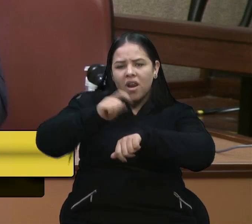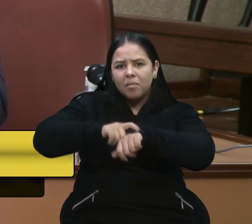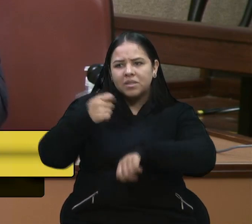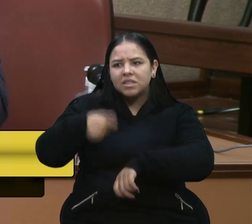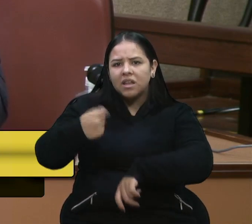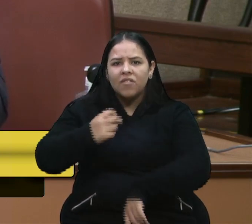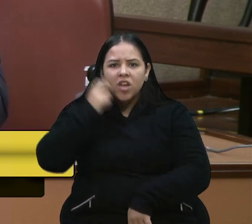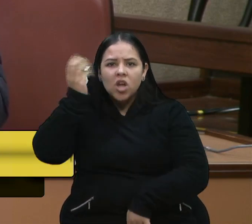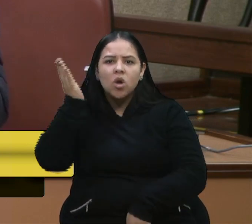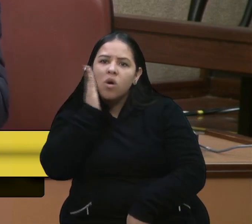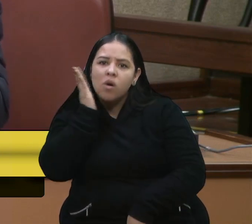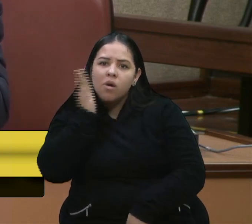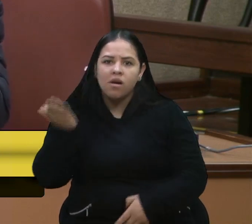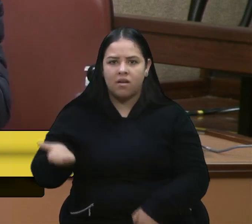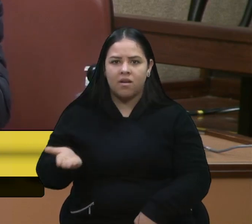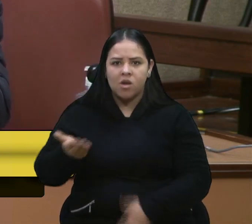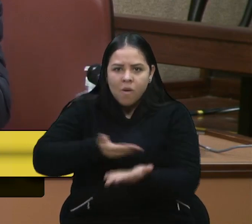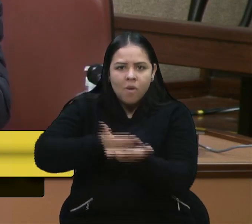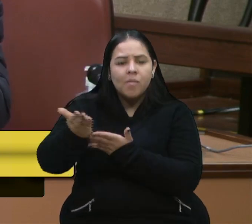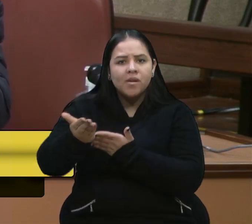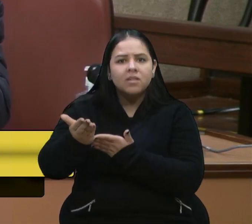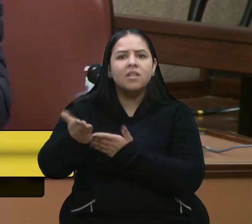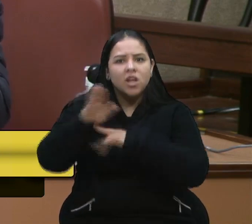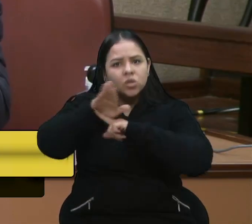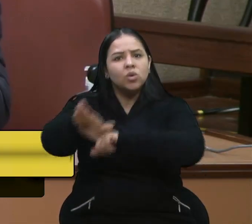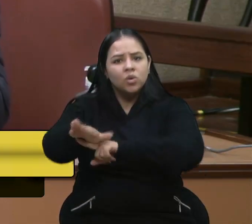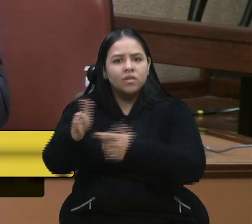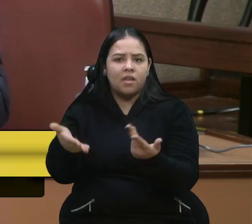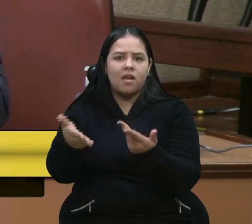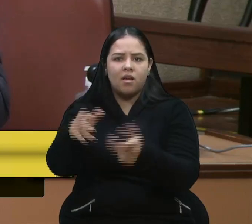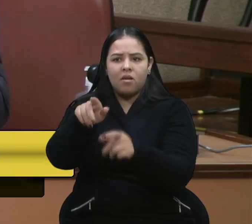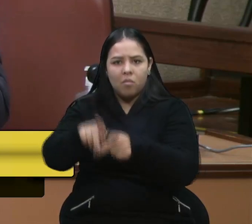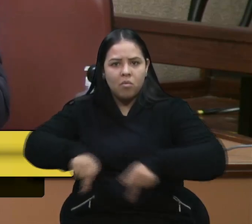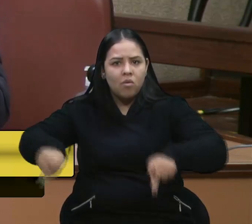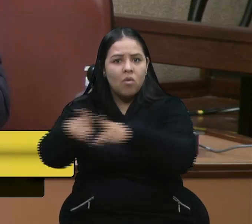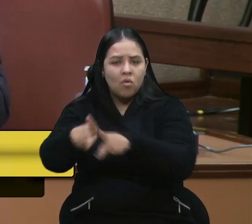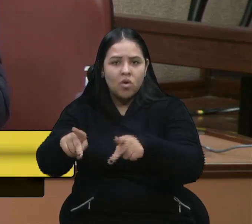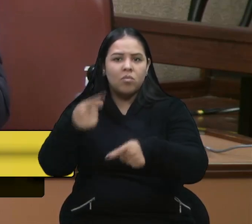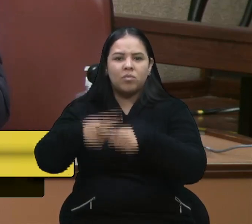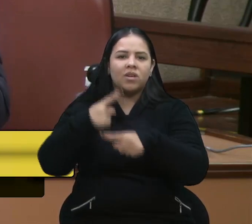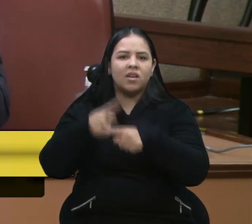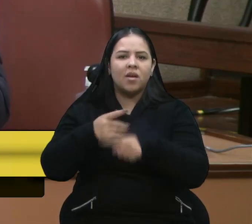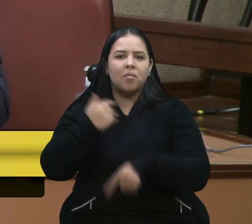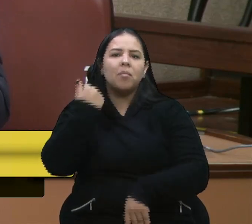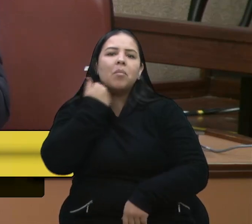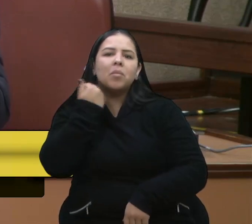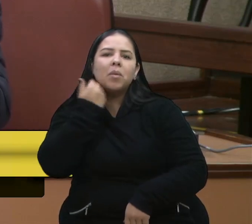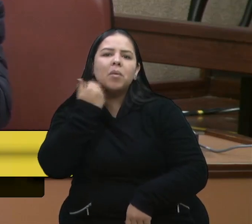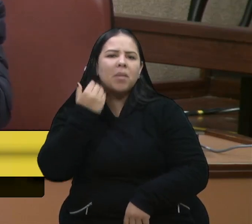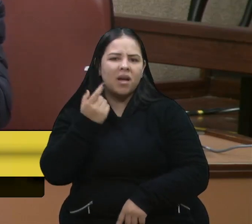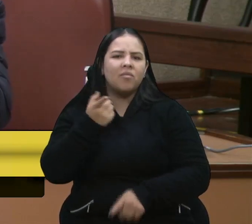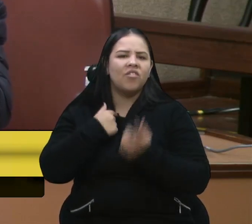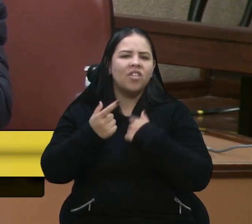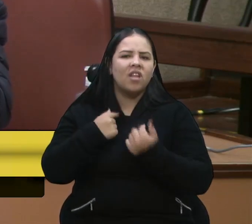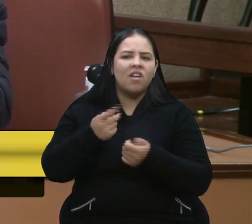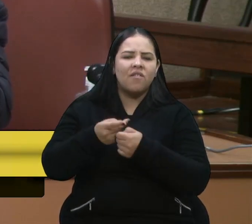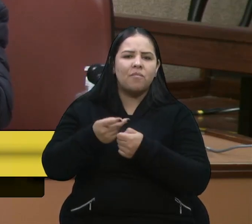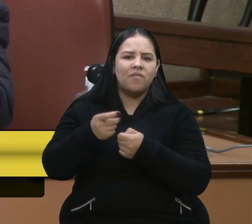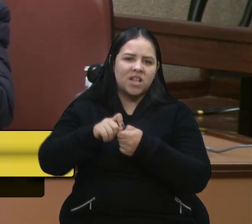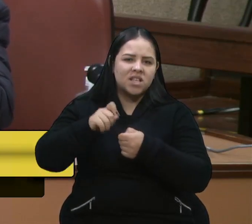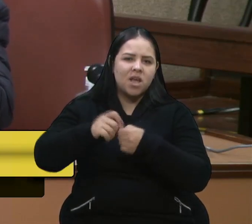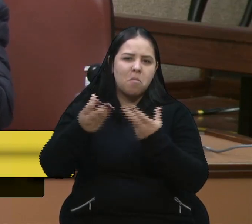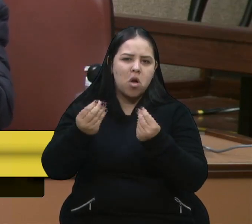e começar a realmente ajudar a população e salvar vidas. Porque discurso eles fazem à vontade. Quando eles querem eleição, quando eles